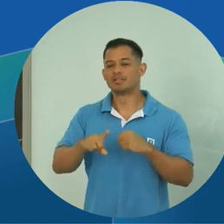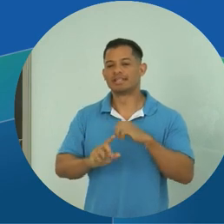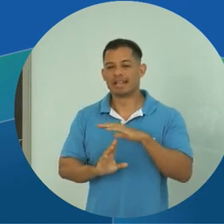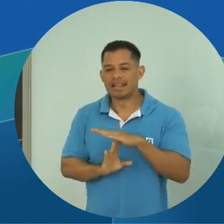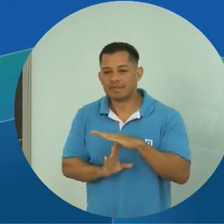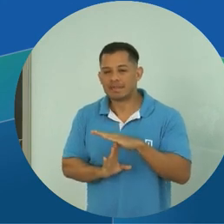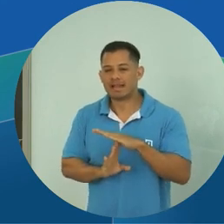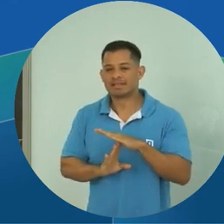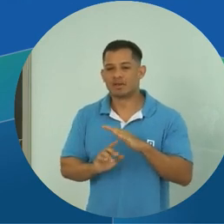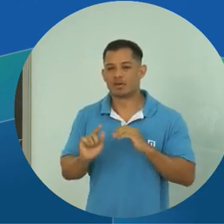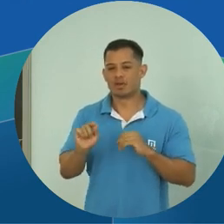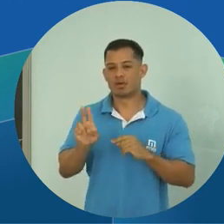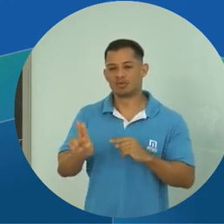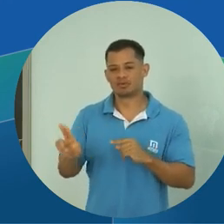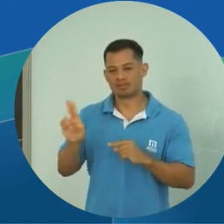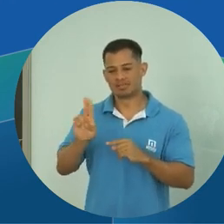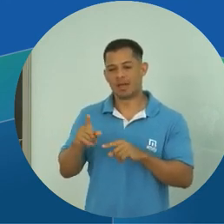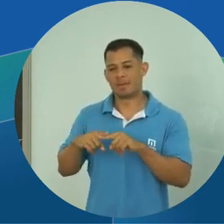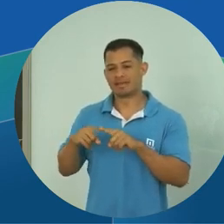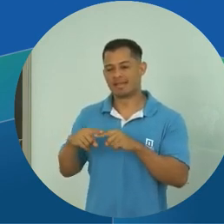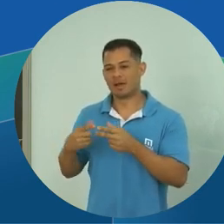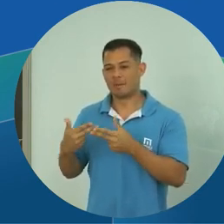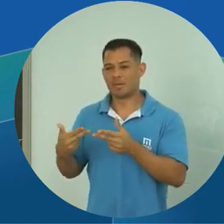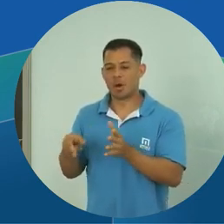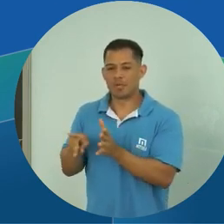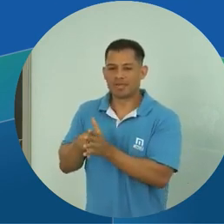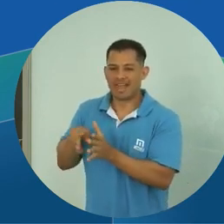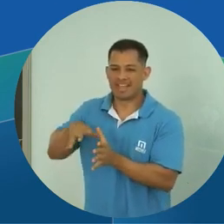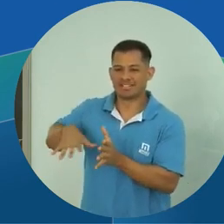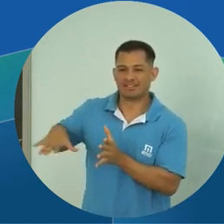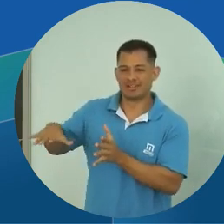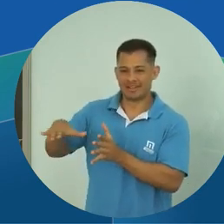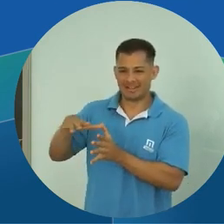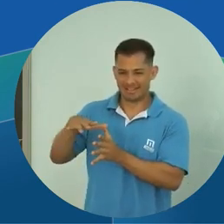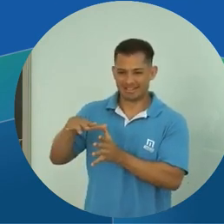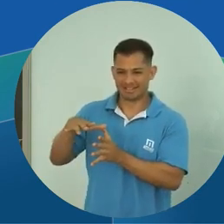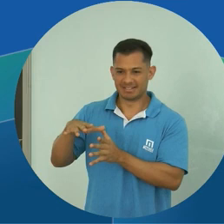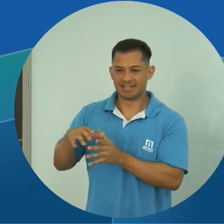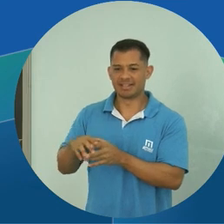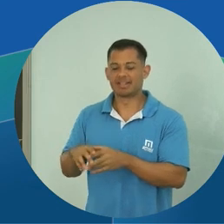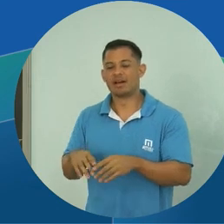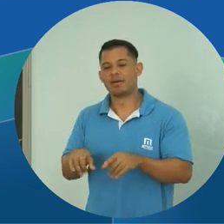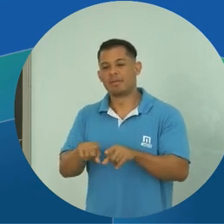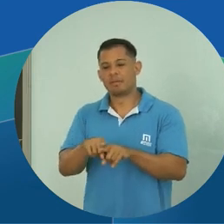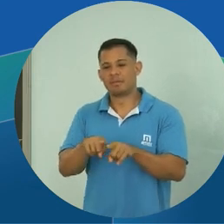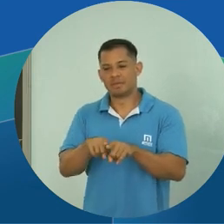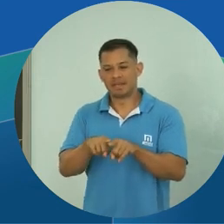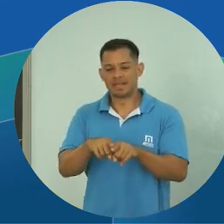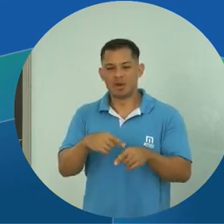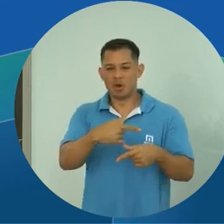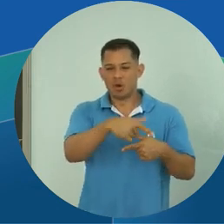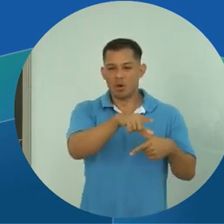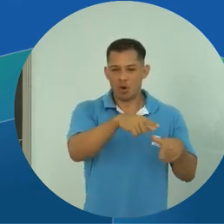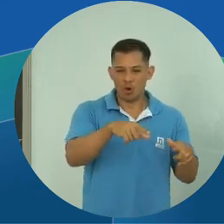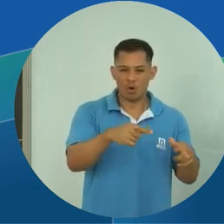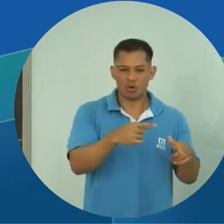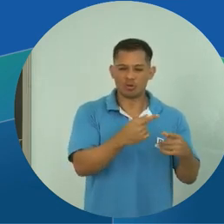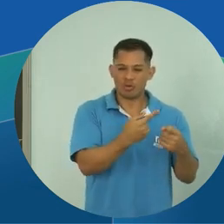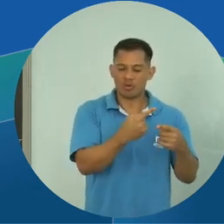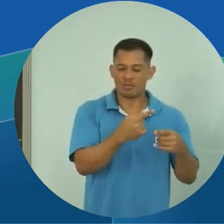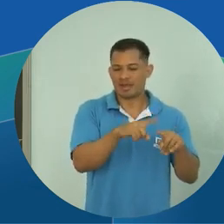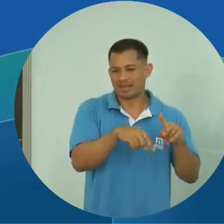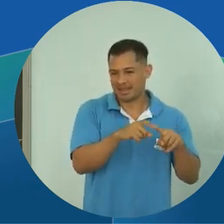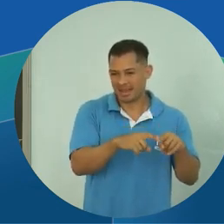da utilização de materiais regionais e os agregados com um peso que não conferiam ao traço o peso que a